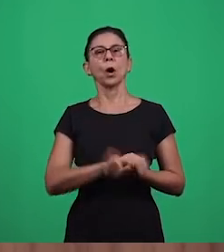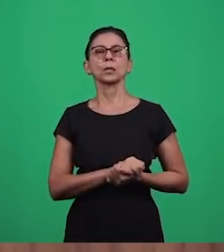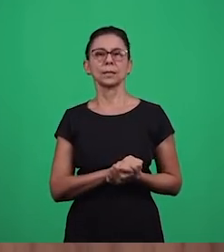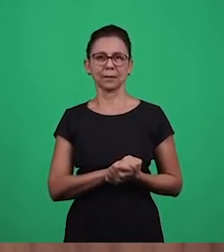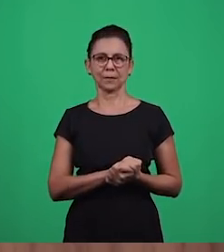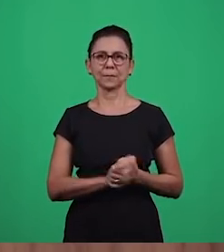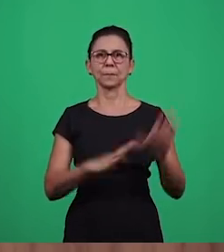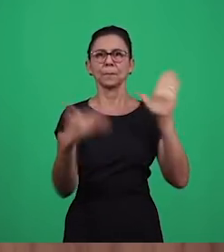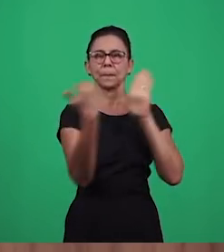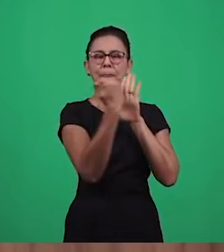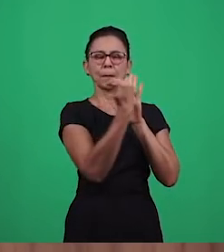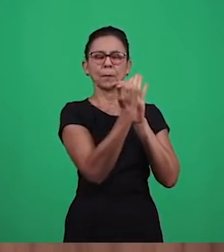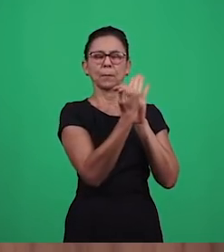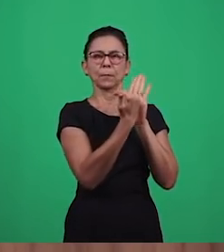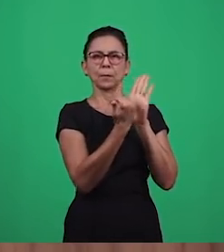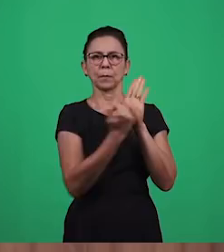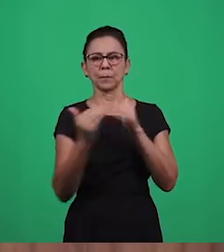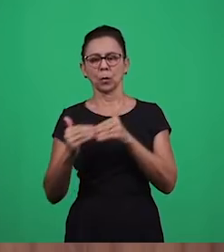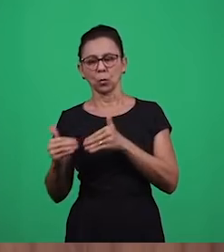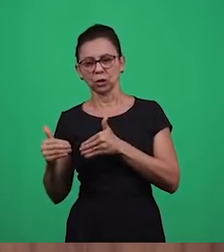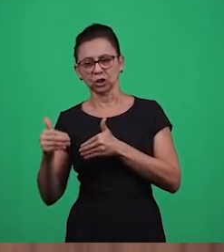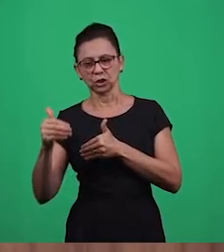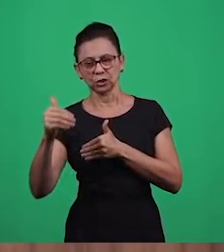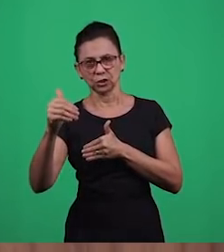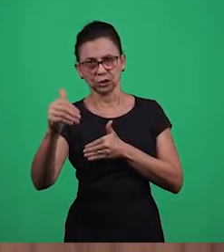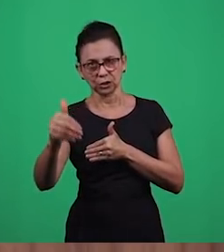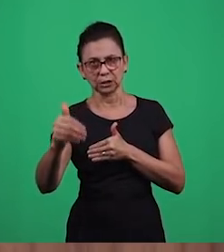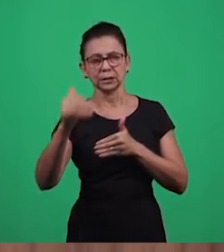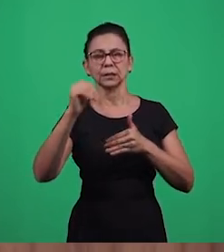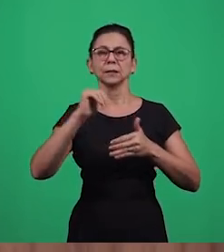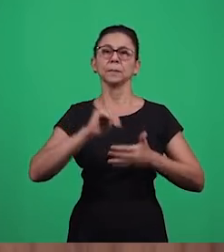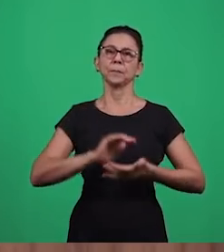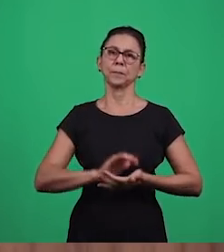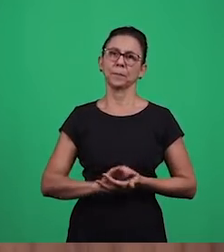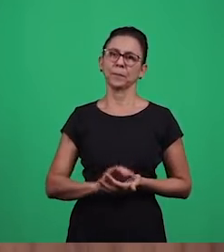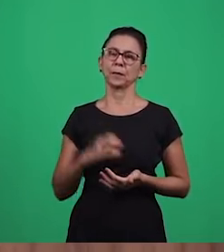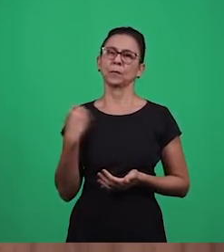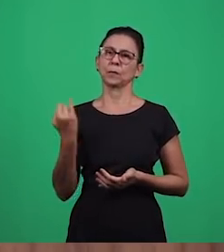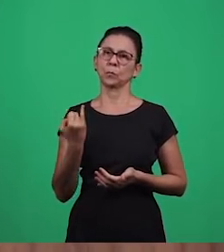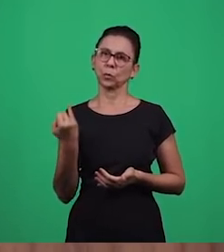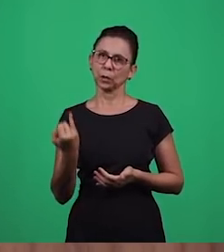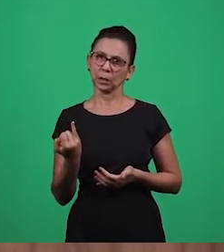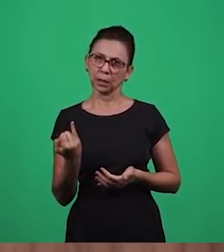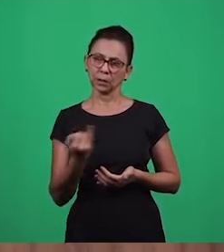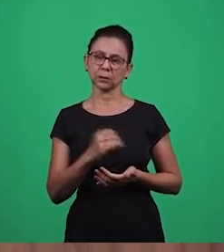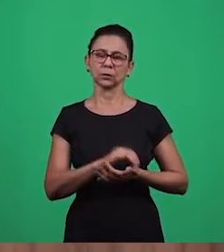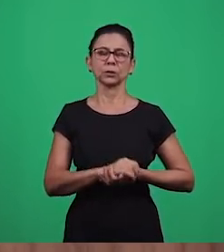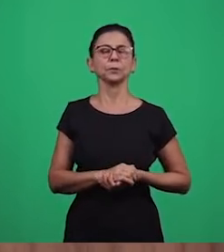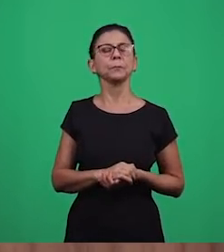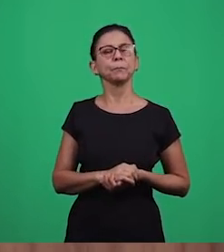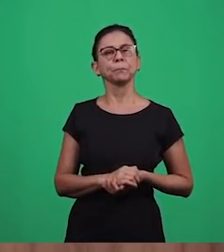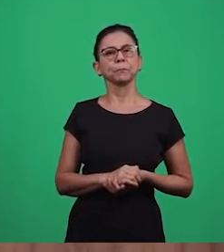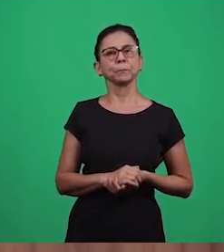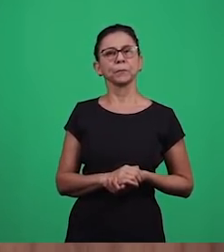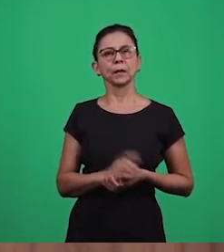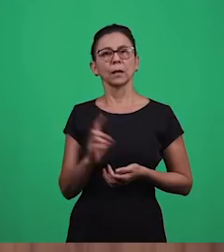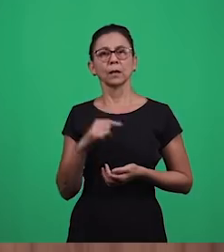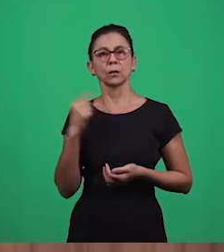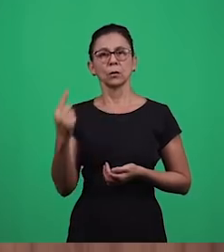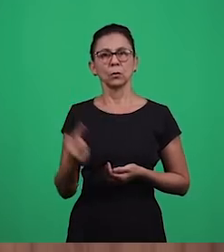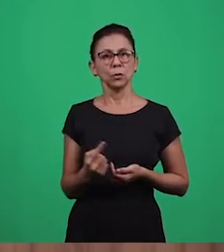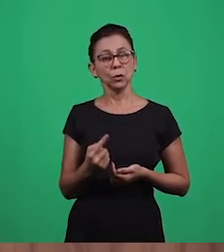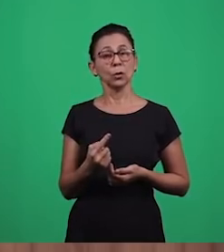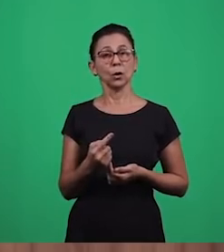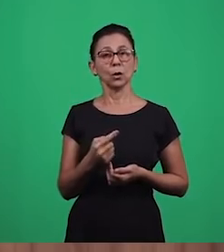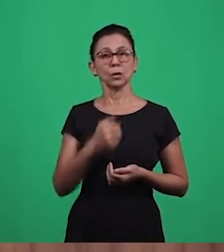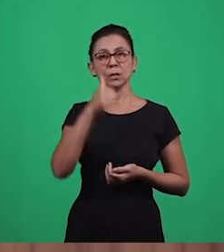de rotinas colaborativas. Essas rotinas se afastam de uma perspectiva monológica, em que nós,